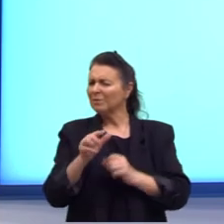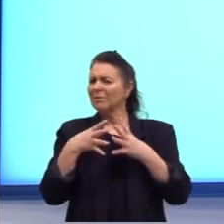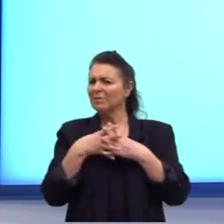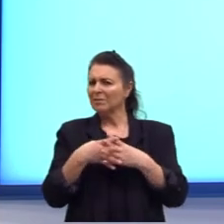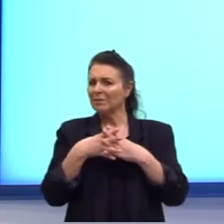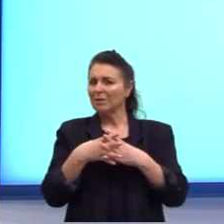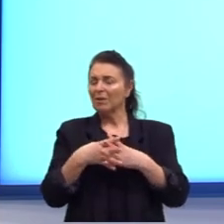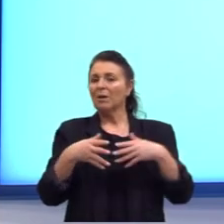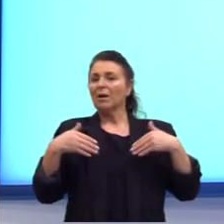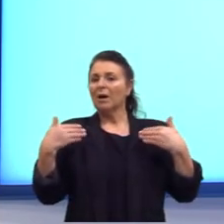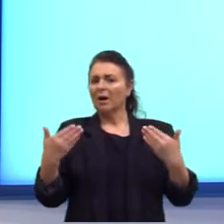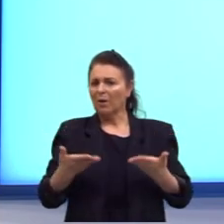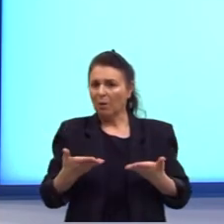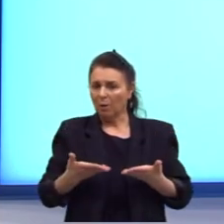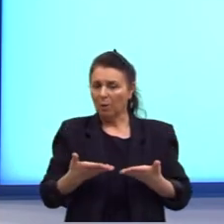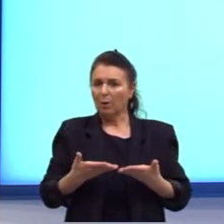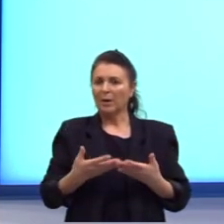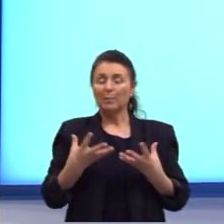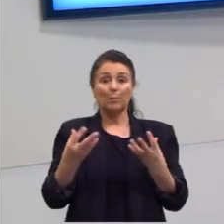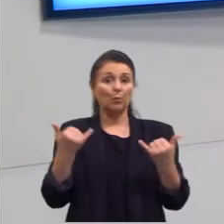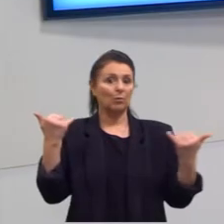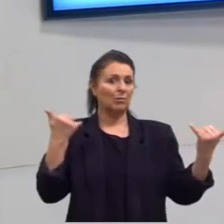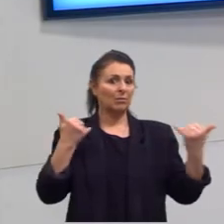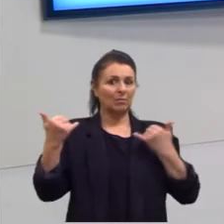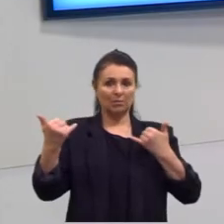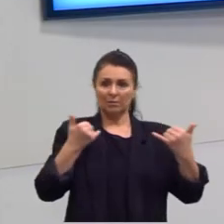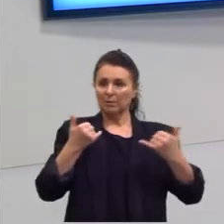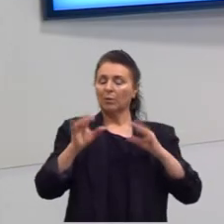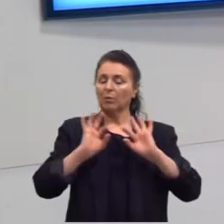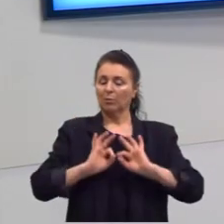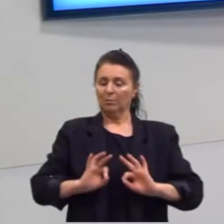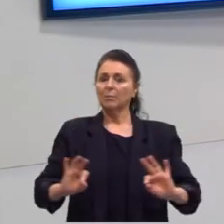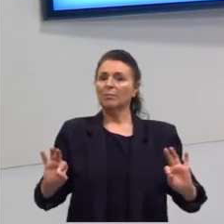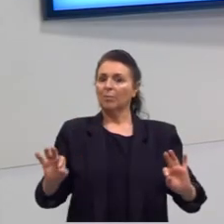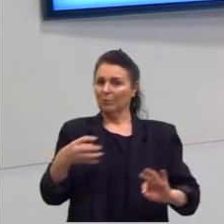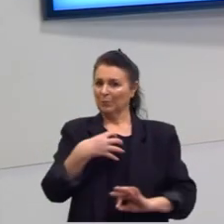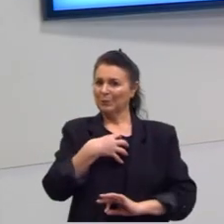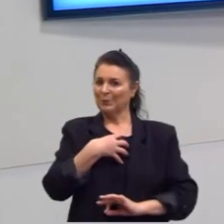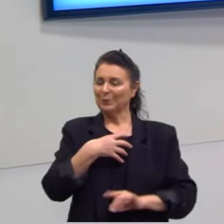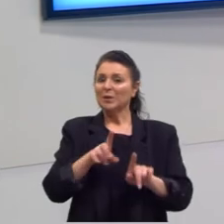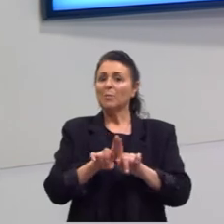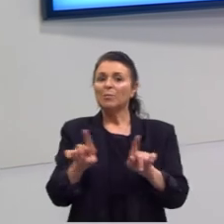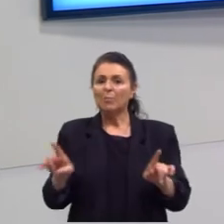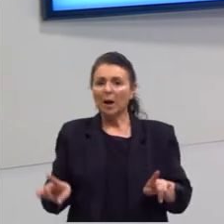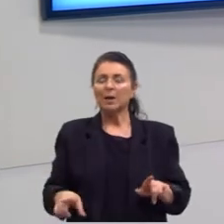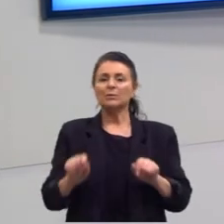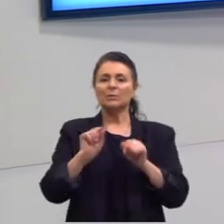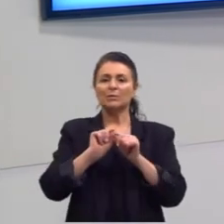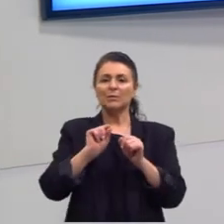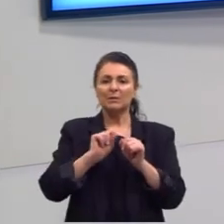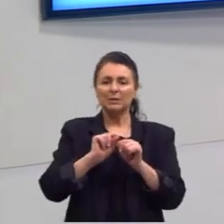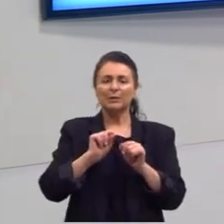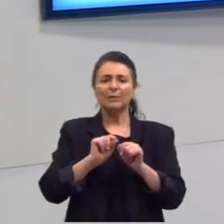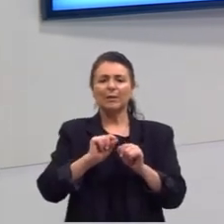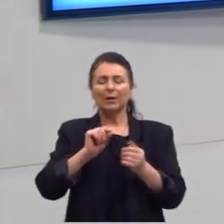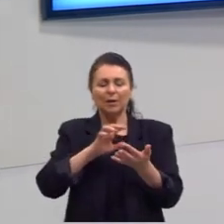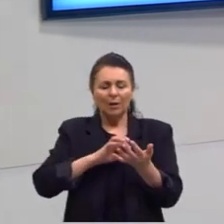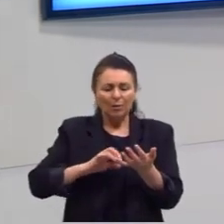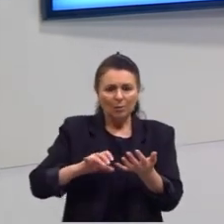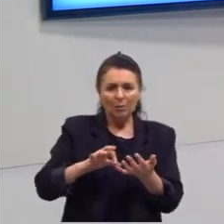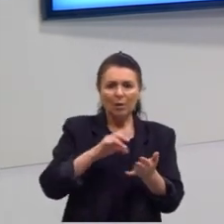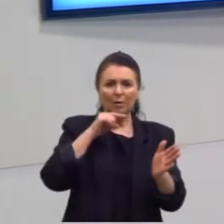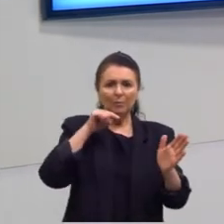na gente tá agora de início é muita informação se é normal mas quando a gente for resolver né é